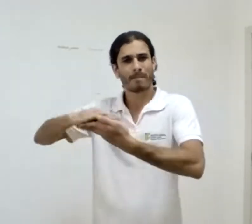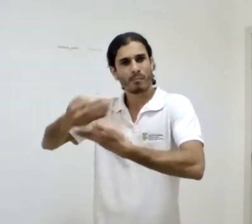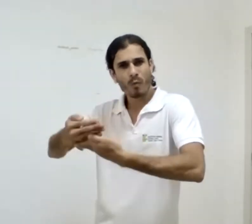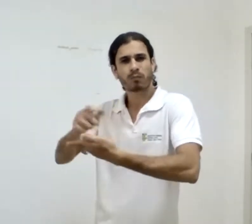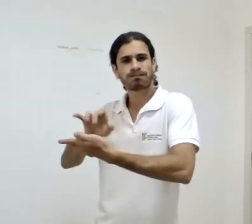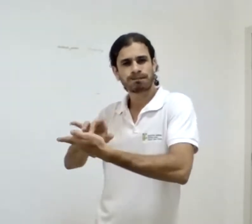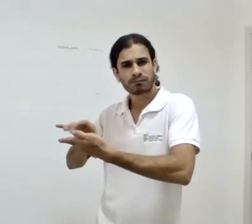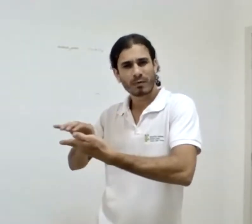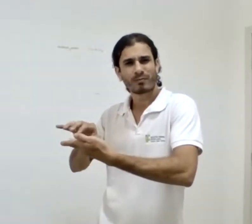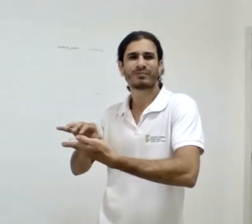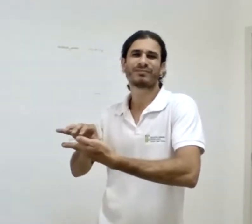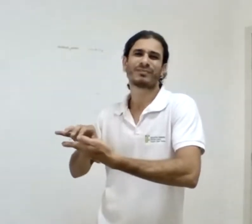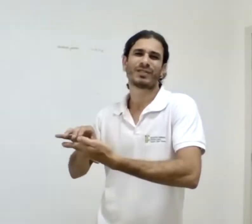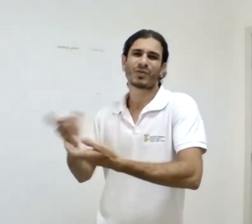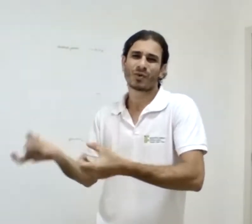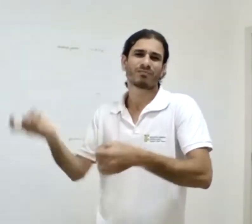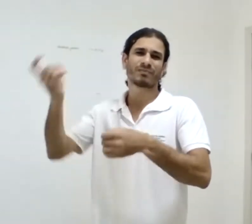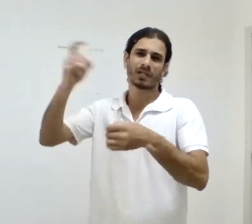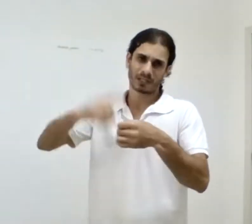Então a gente está aguardando a Késia